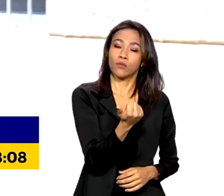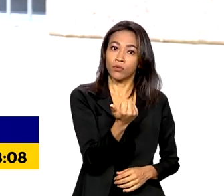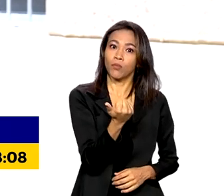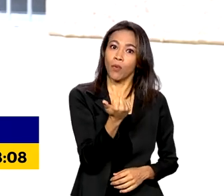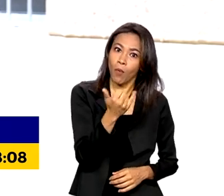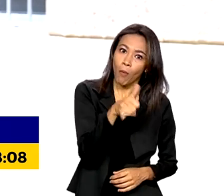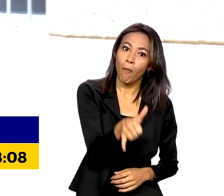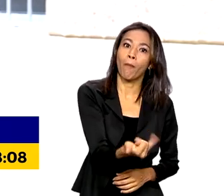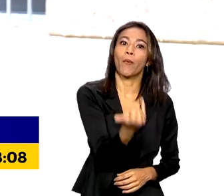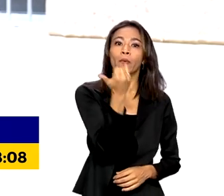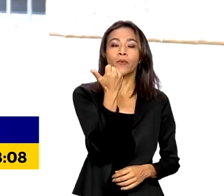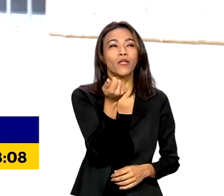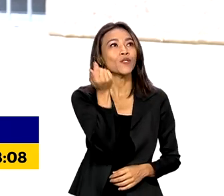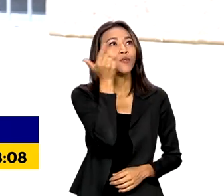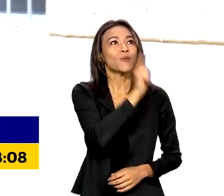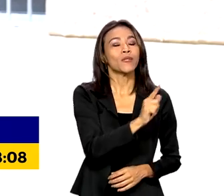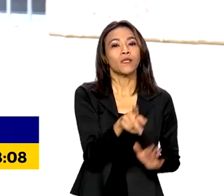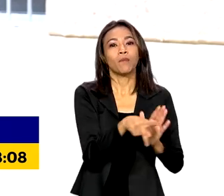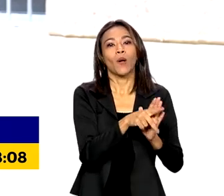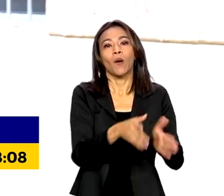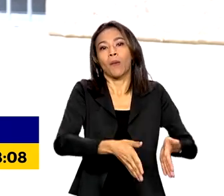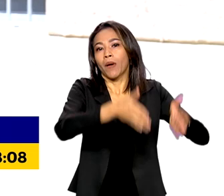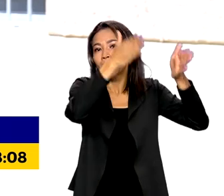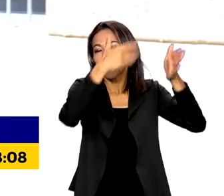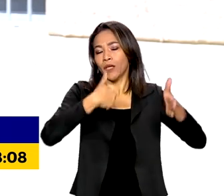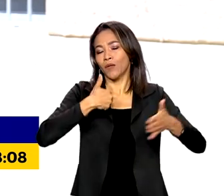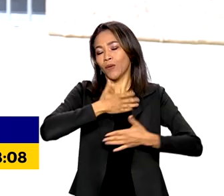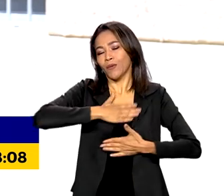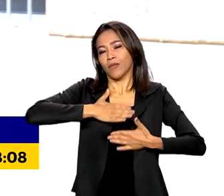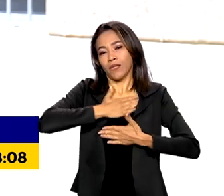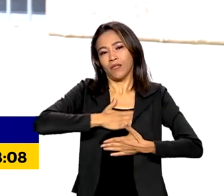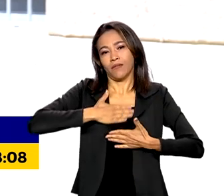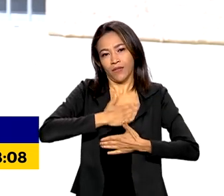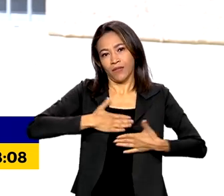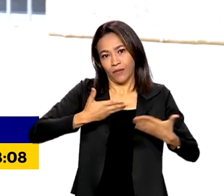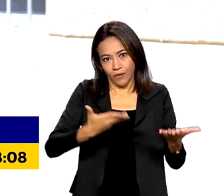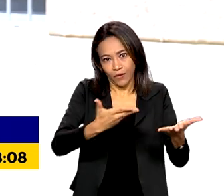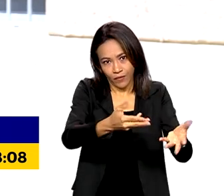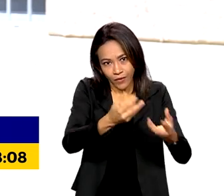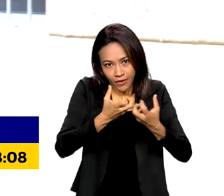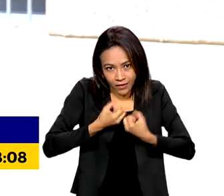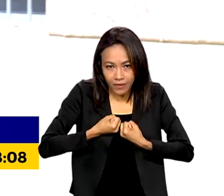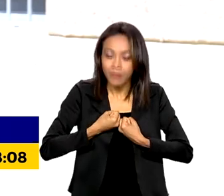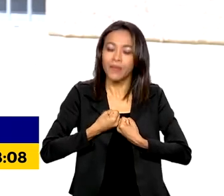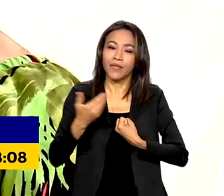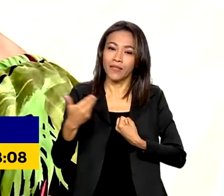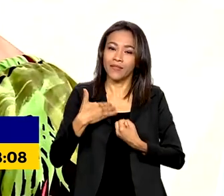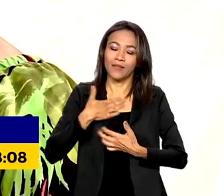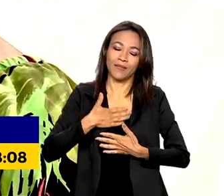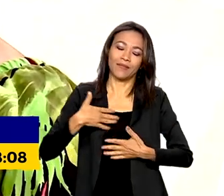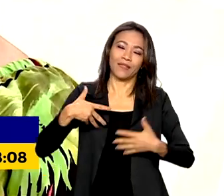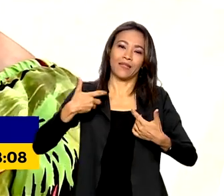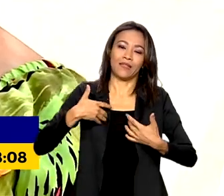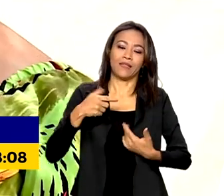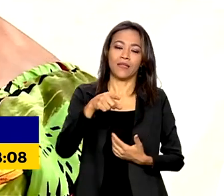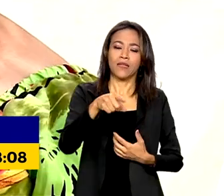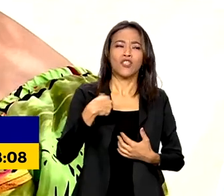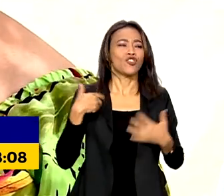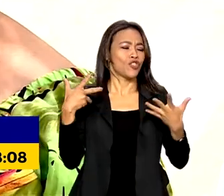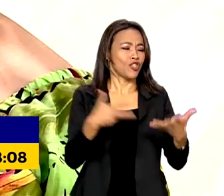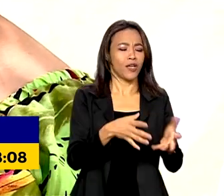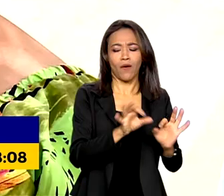ganhar um apartamento. Eu estou satisfeito e eu saber que um dia esse apartamento vai ser meu. Isso para mim é prazeroso. Quando eu chegar, eu quero